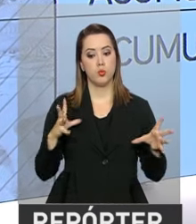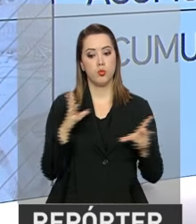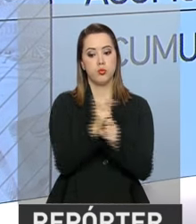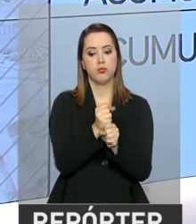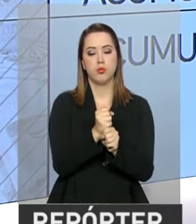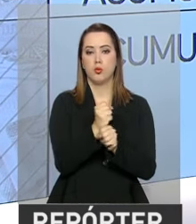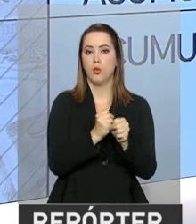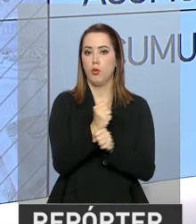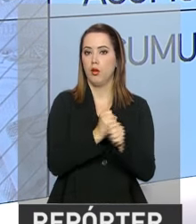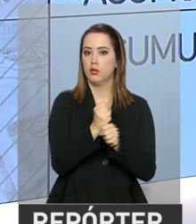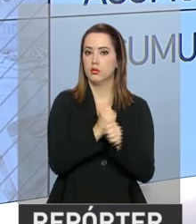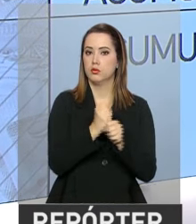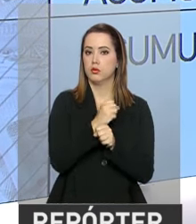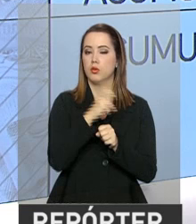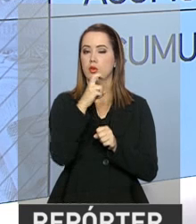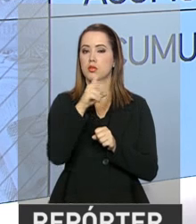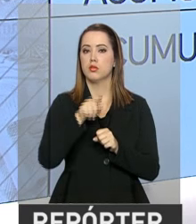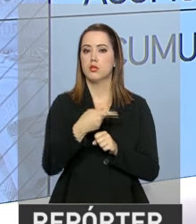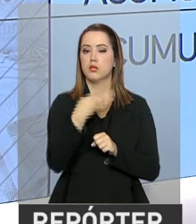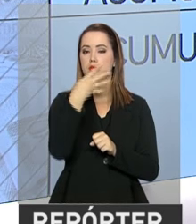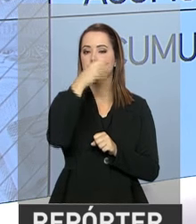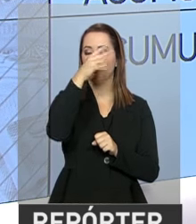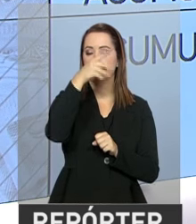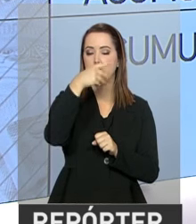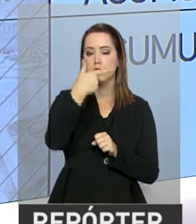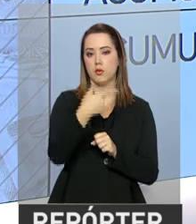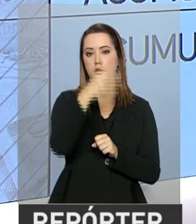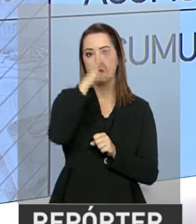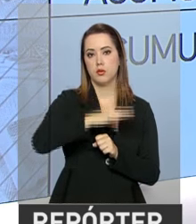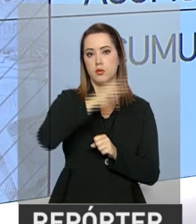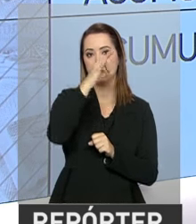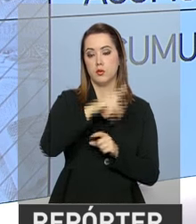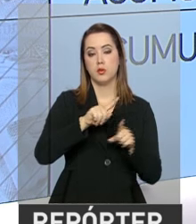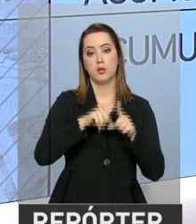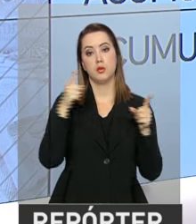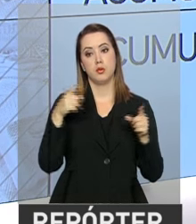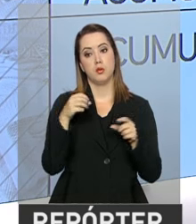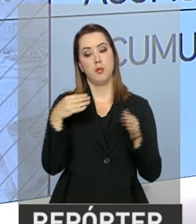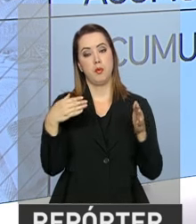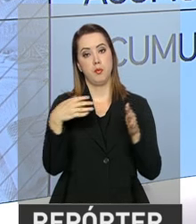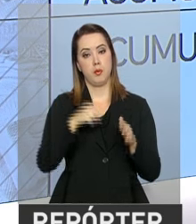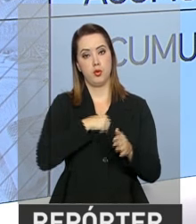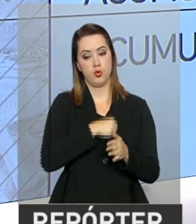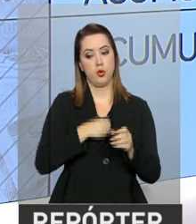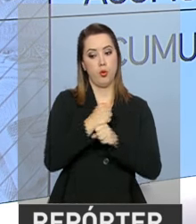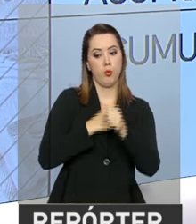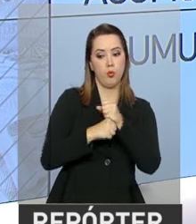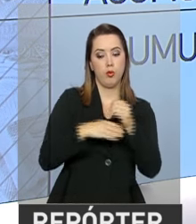é de 5,42%. No acumulado dos últimos 12 meses, o índice, então, é de